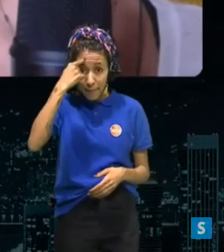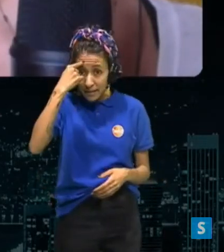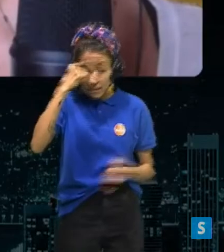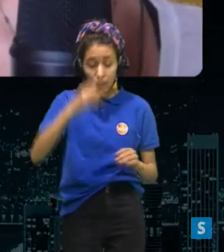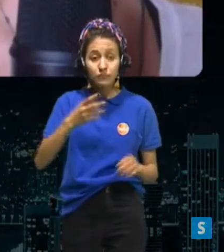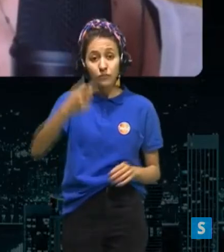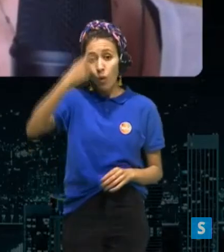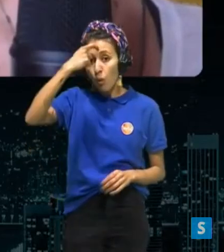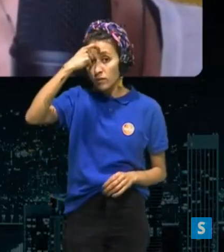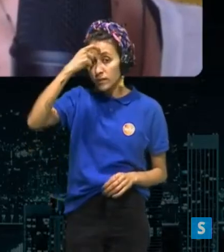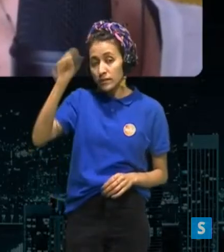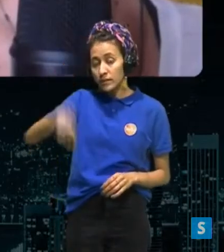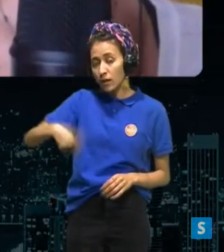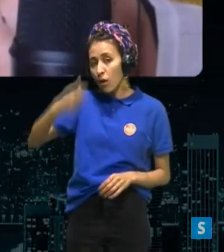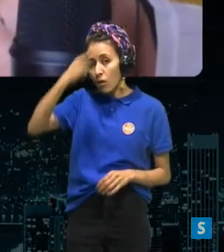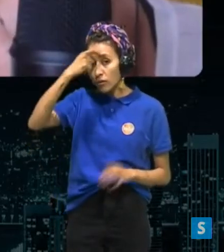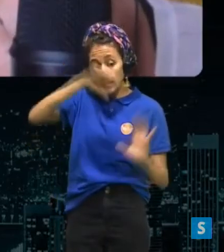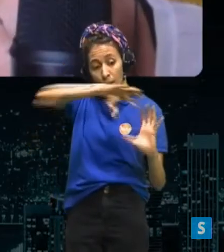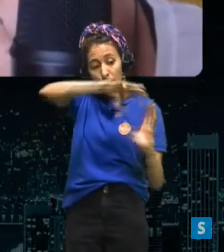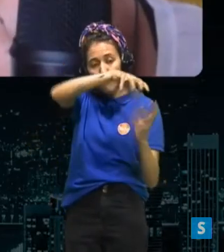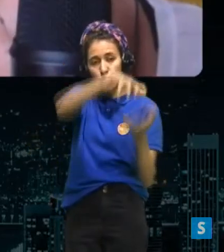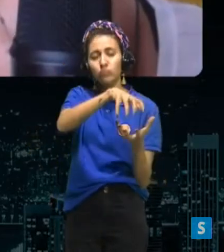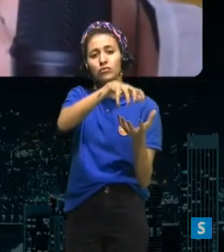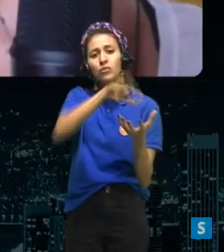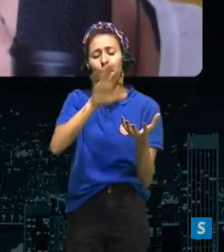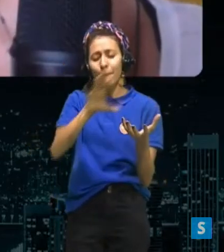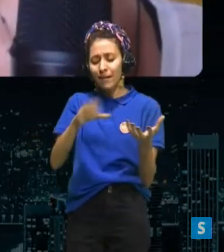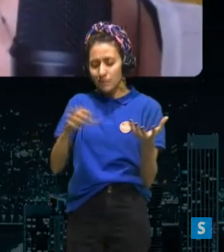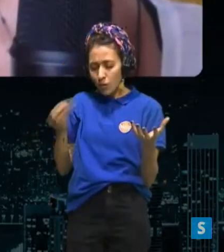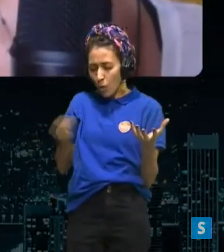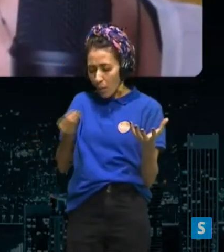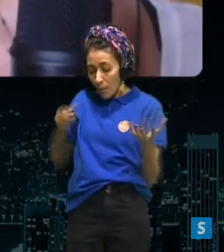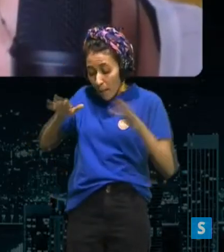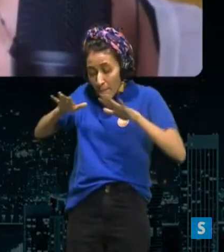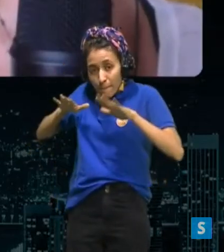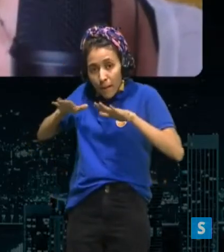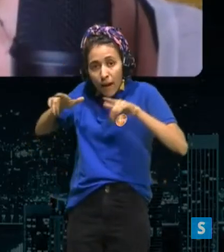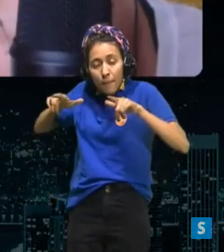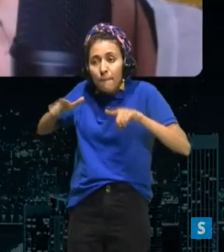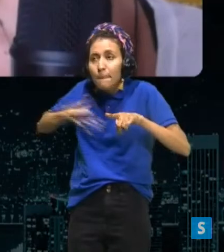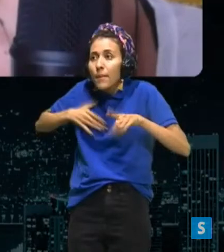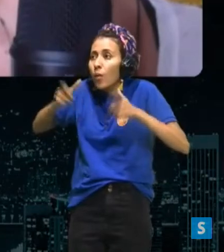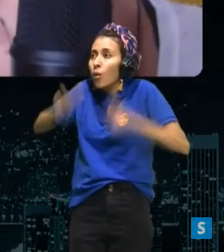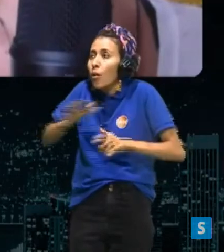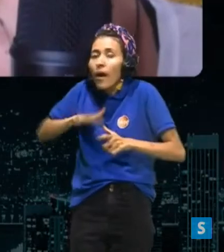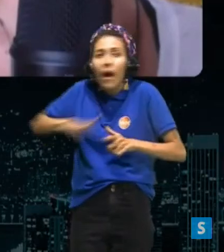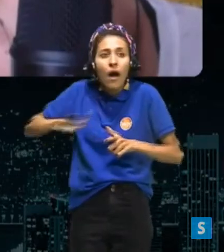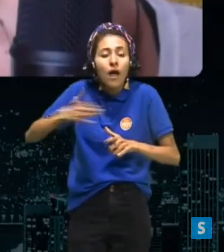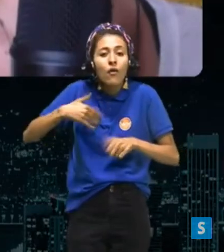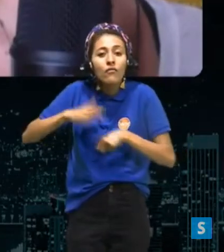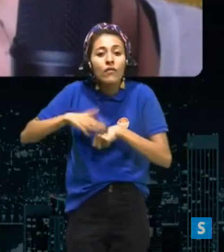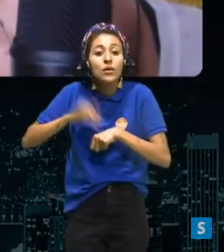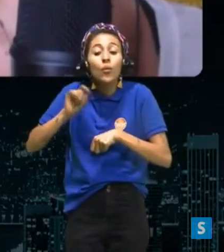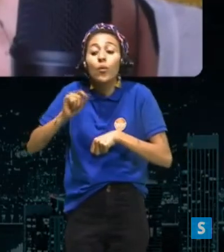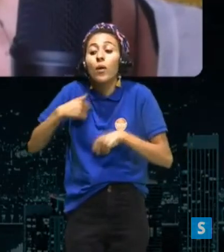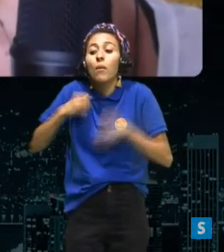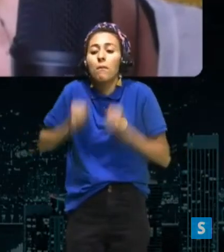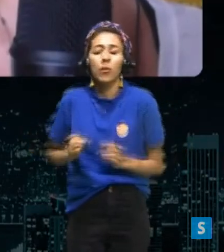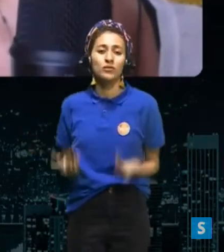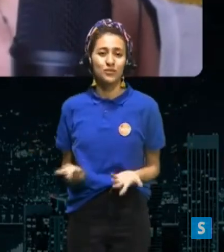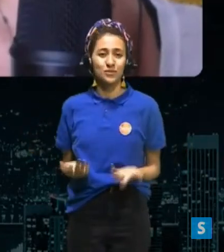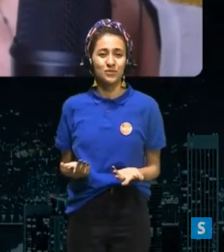não fique na apatia é assim sobrecarregado vol e você pode fazer